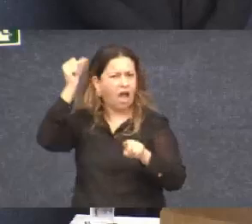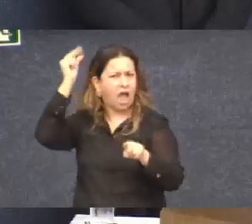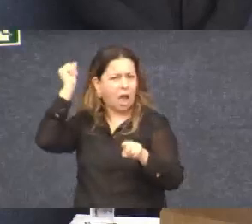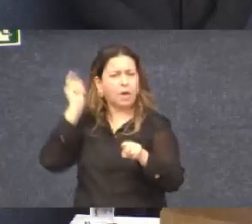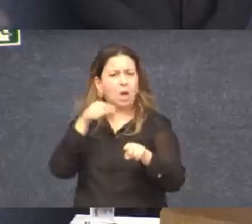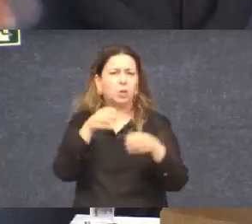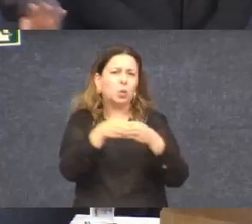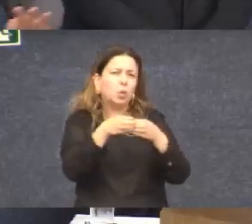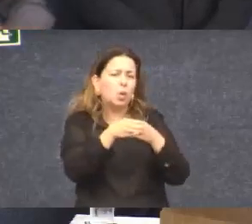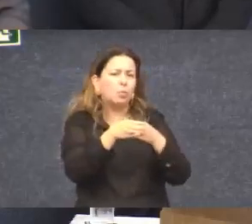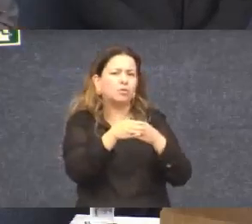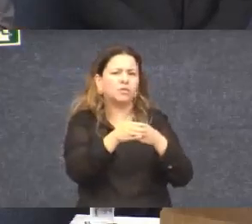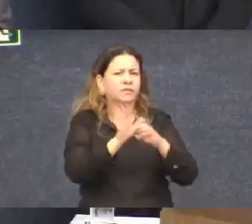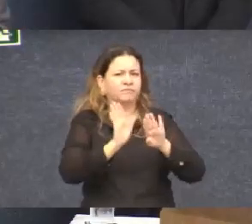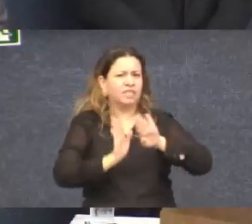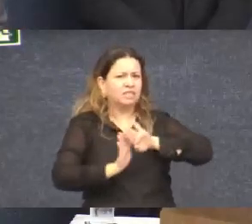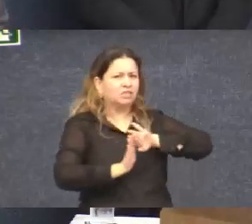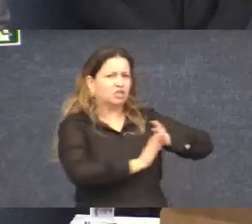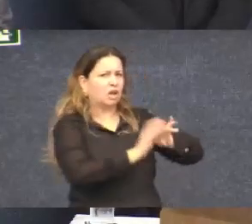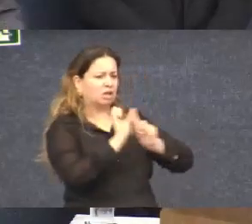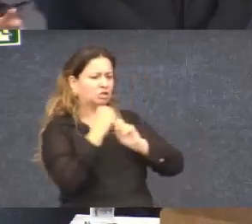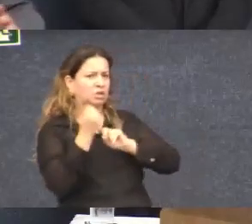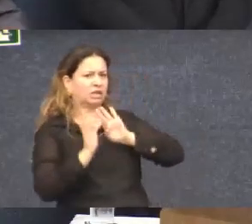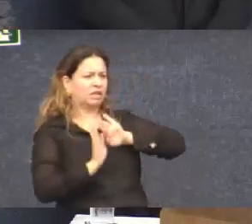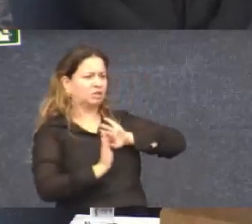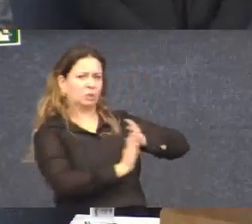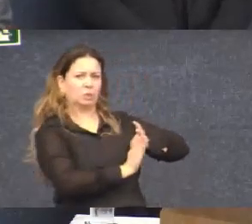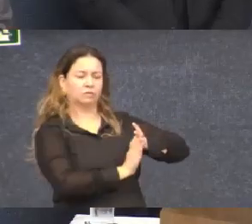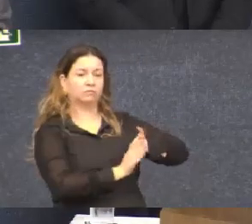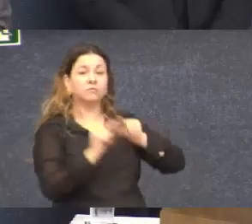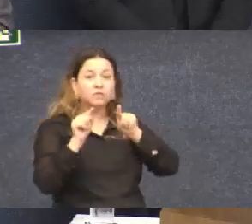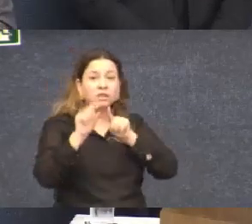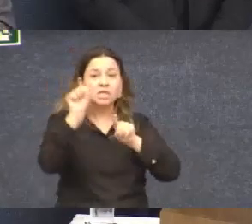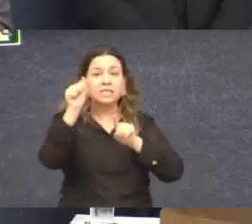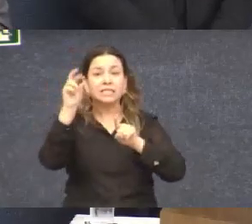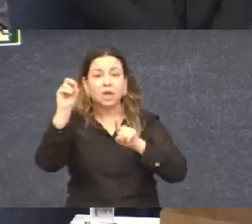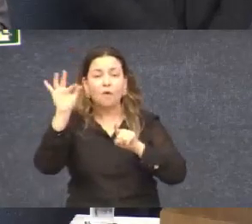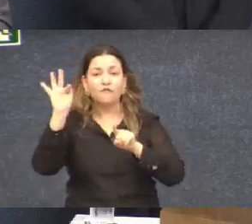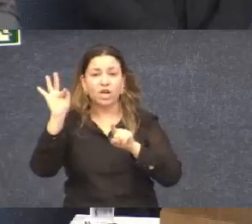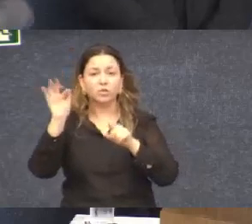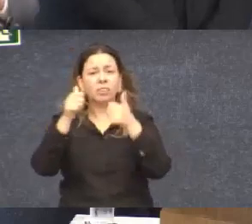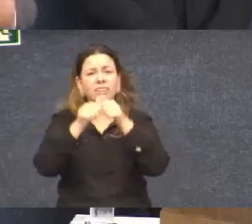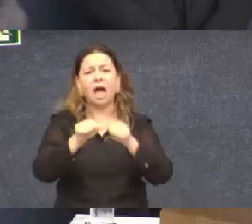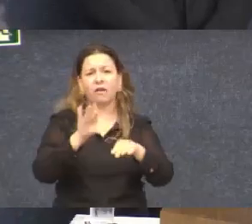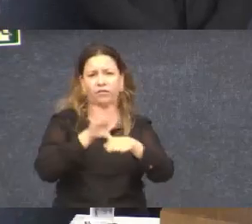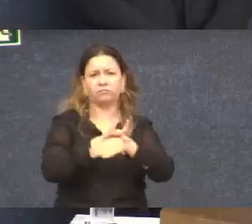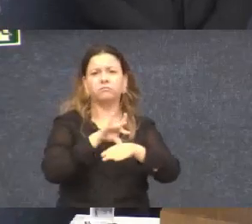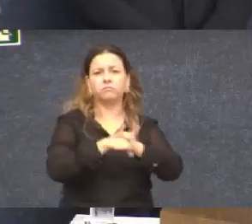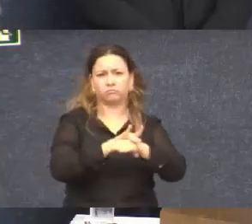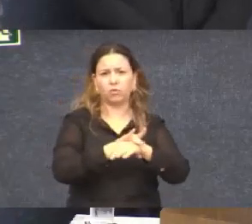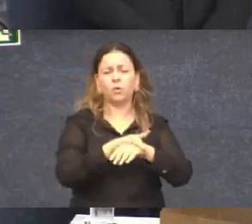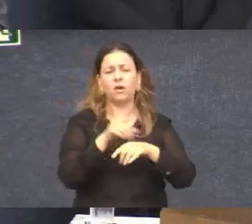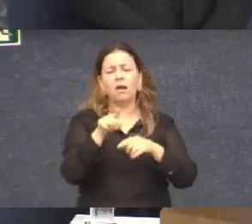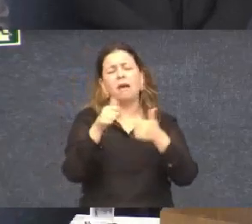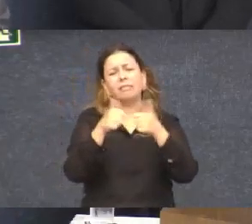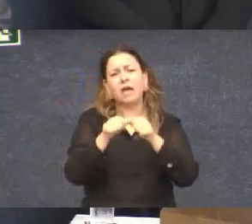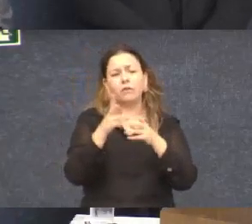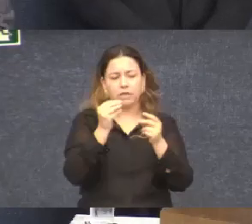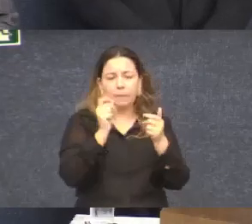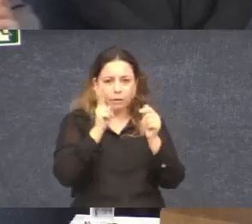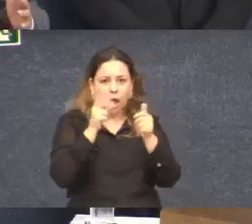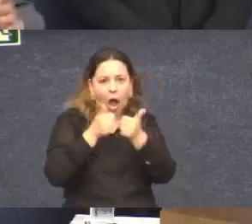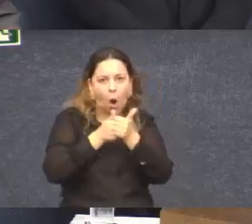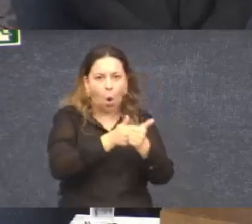um grupo isolado da sociedade. E São Francisco estava muito doente, e ele estava sempre acompanhado do Frei